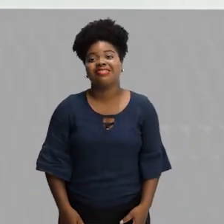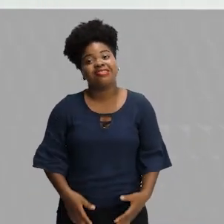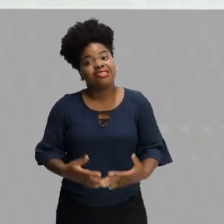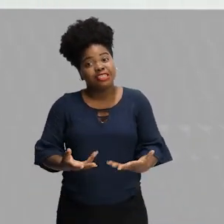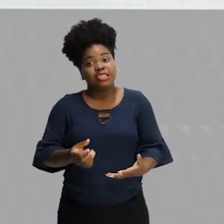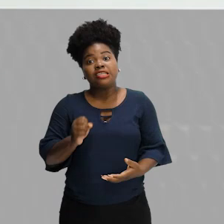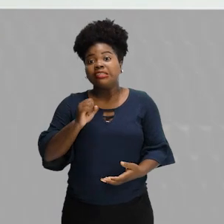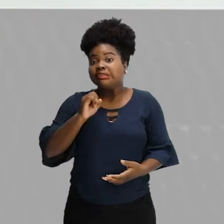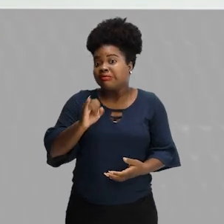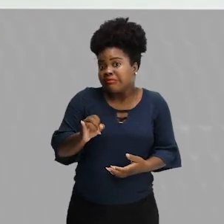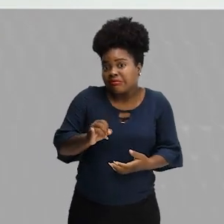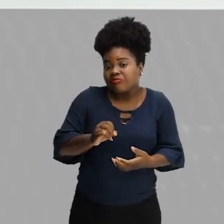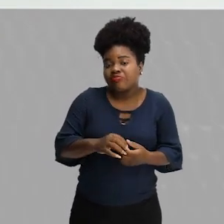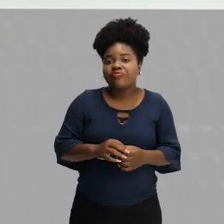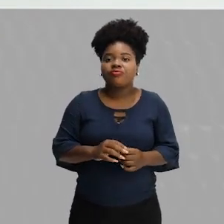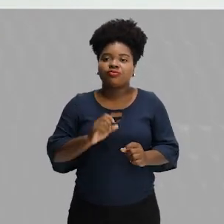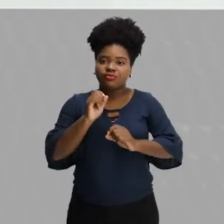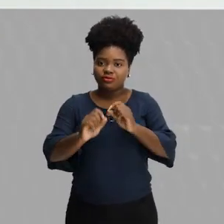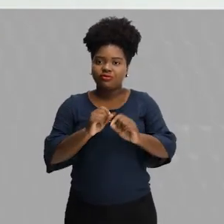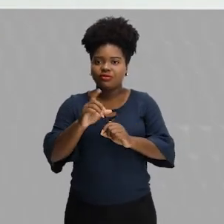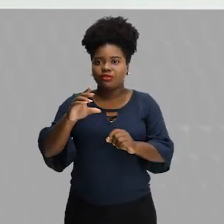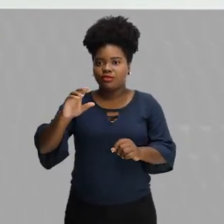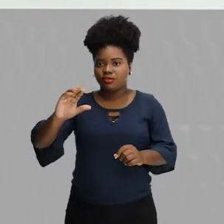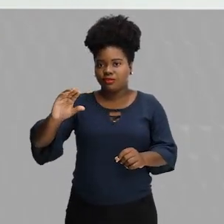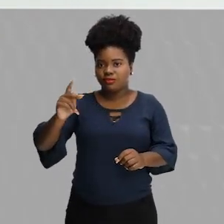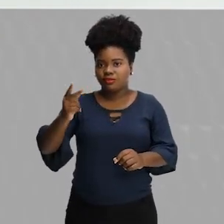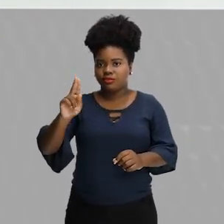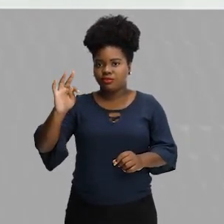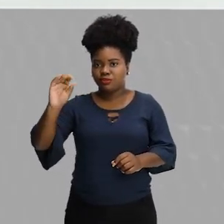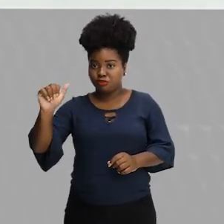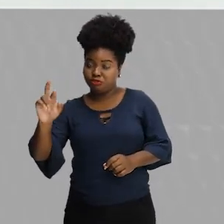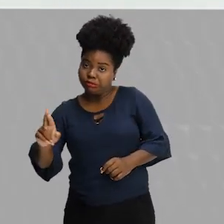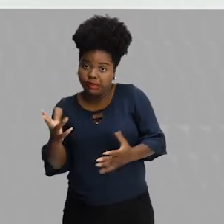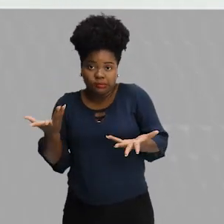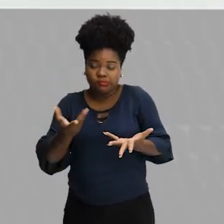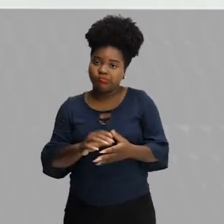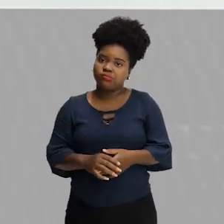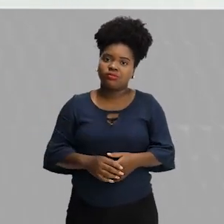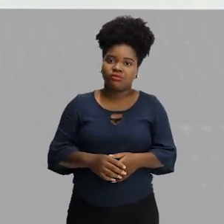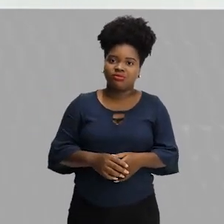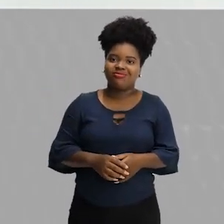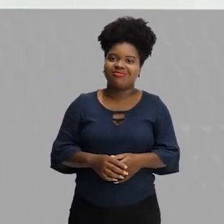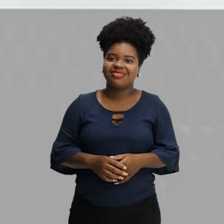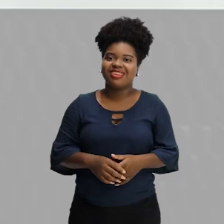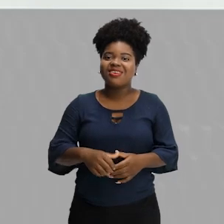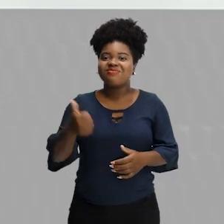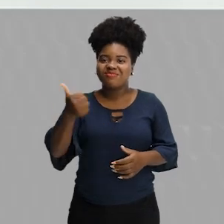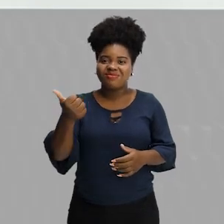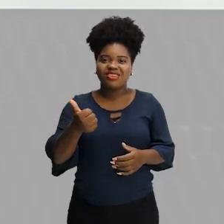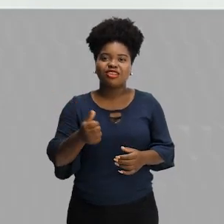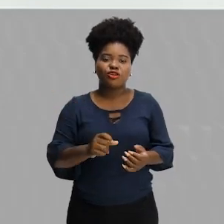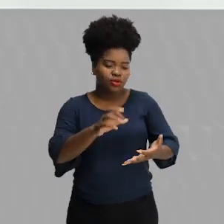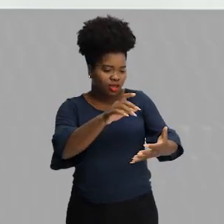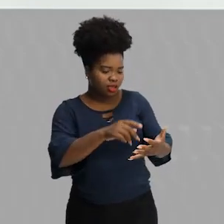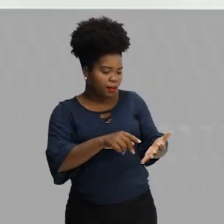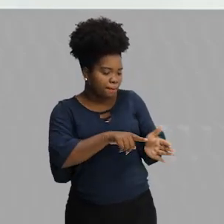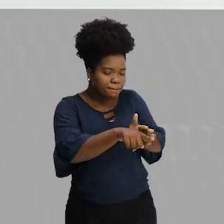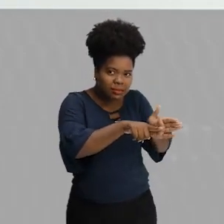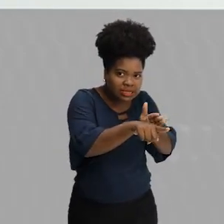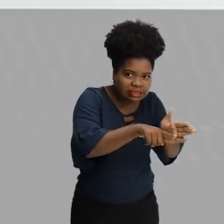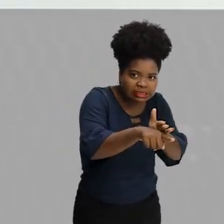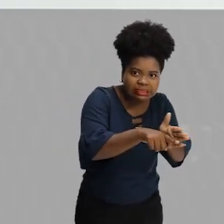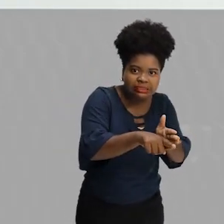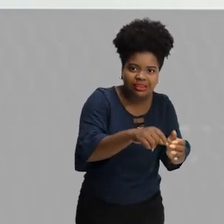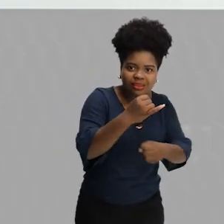de chance de acertar. Mas ainda assim não vai ser consciente. A primeira coisa é colocar no buscador lá na sua internet, província